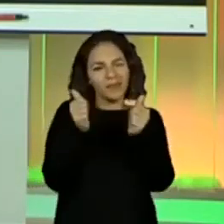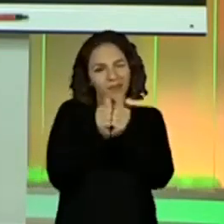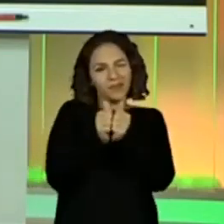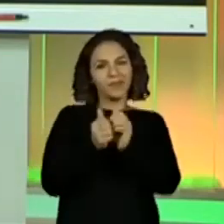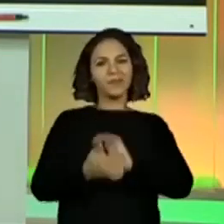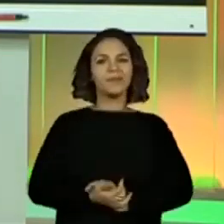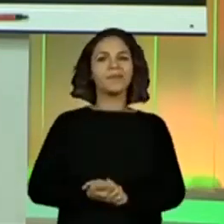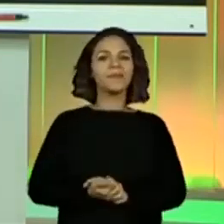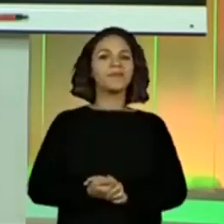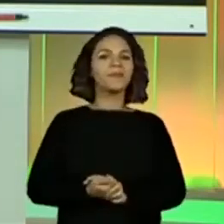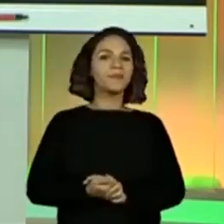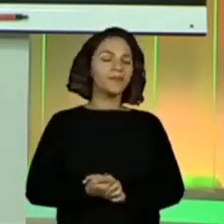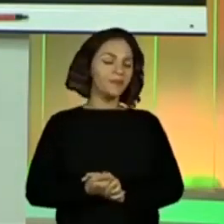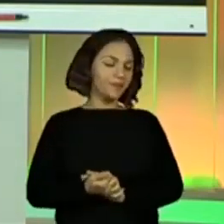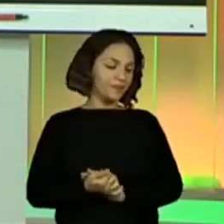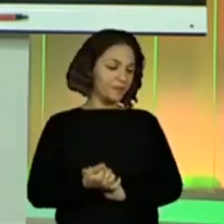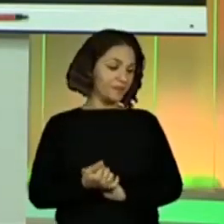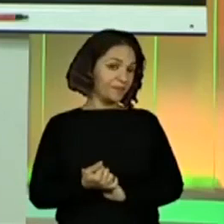tá bom?